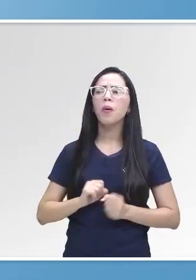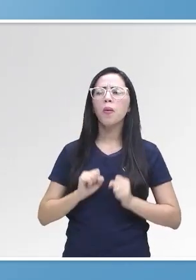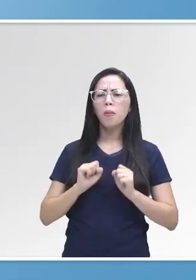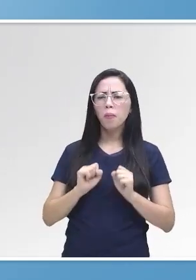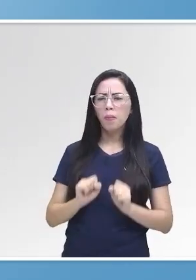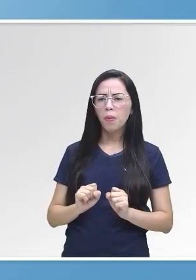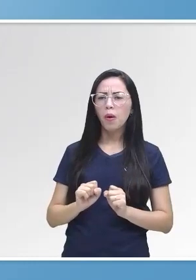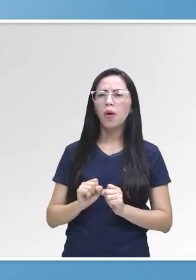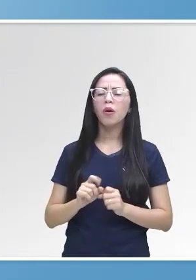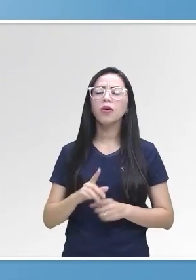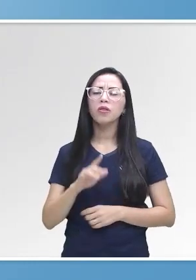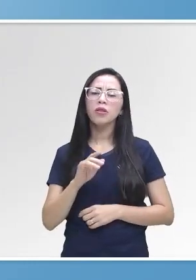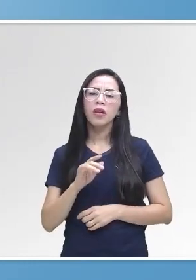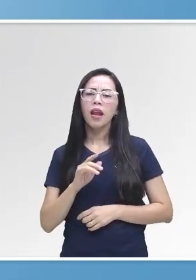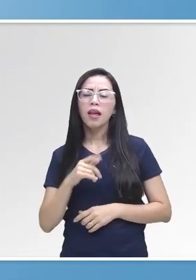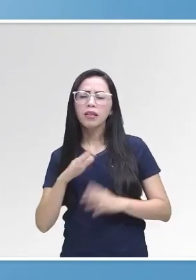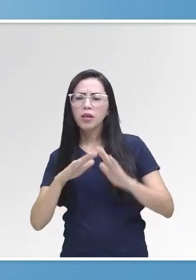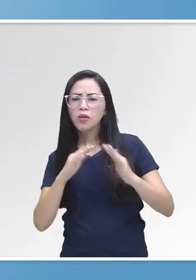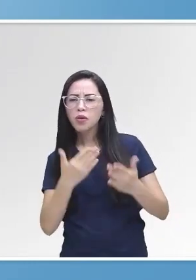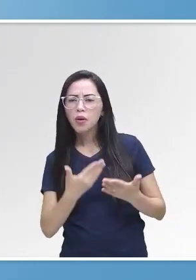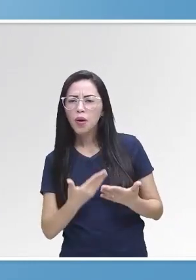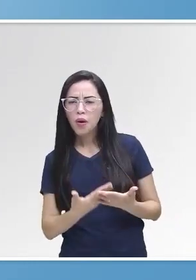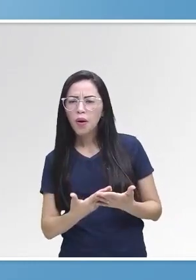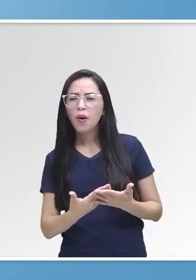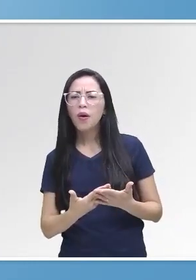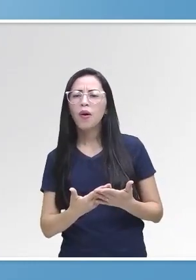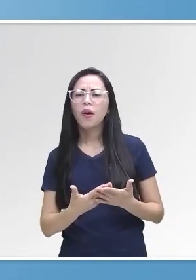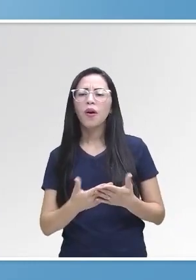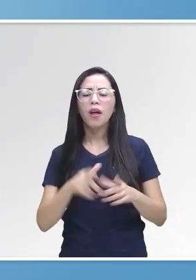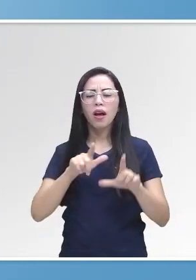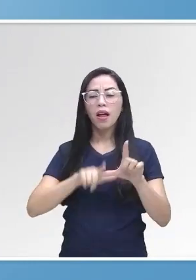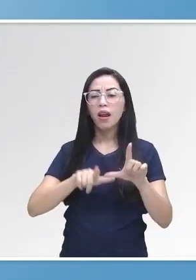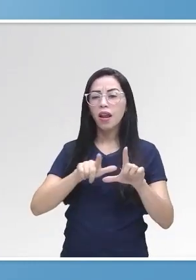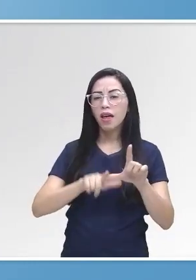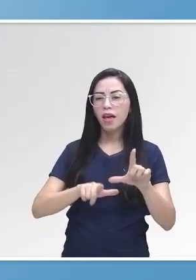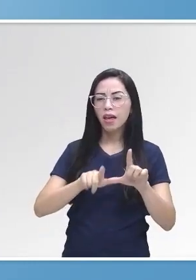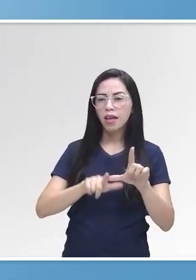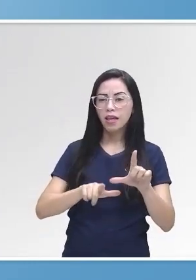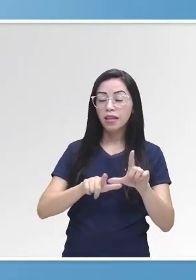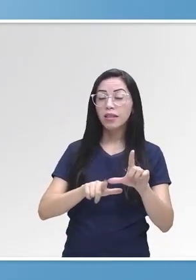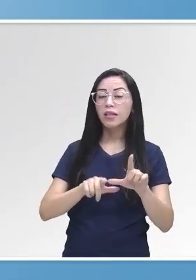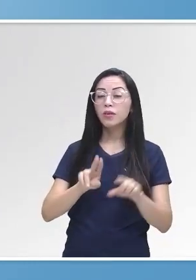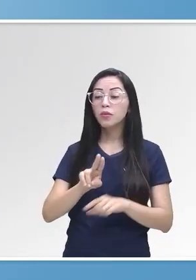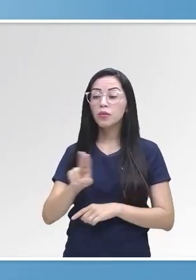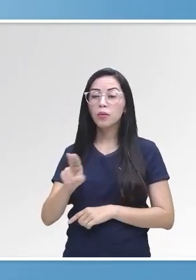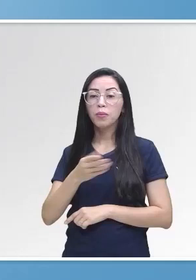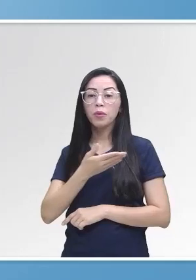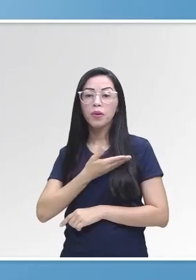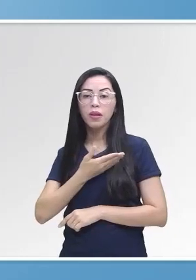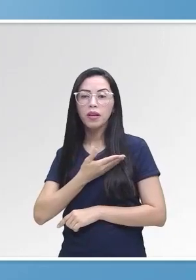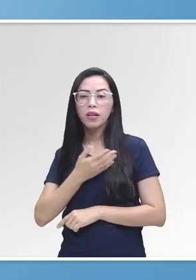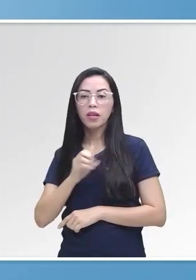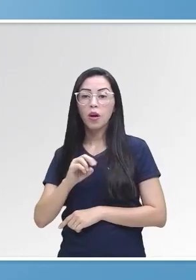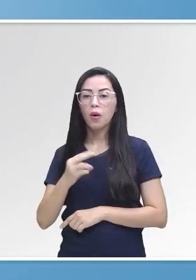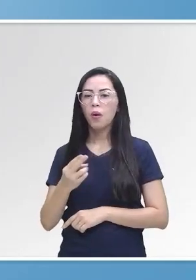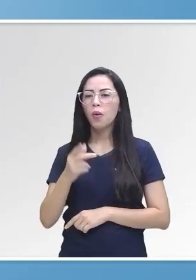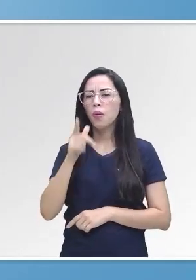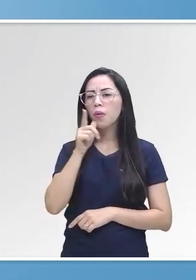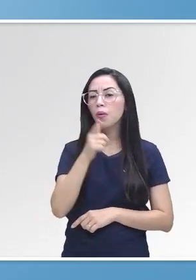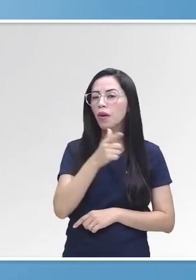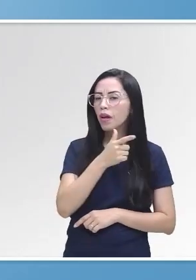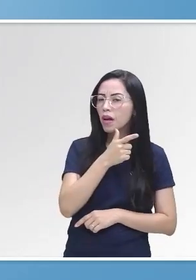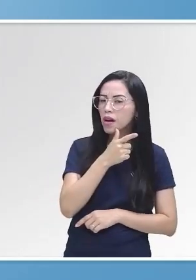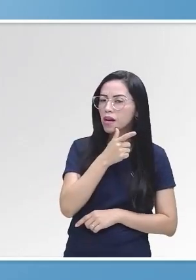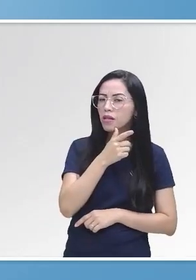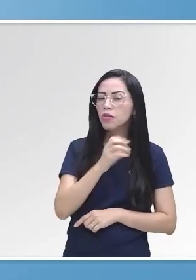fazer isso na escola com que com a letra inicial do nome do coleguinha com lanche preferido com as brincadeiras